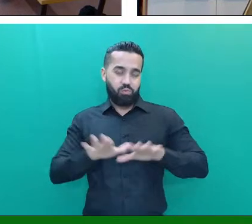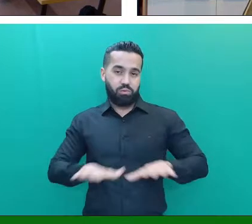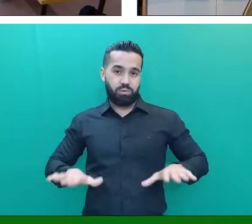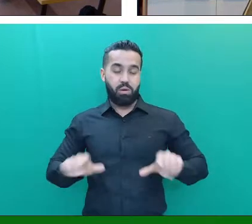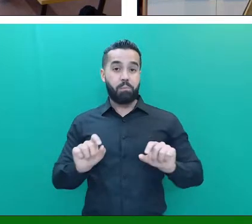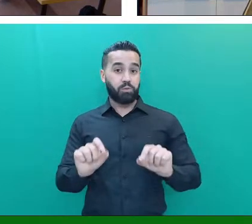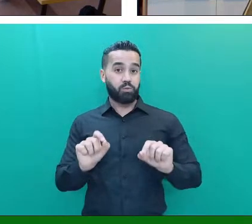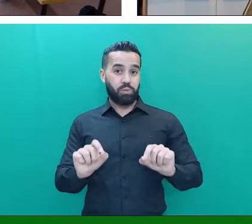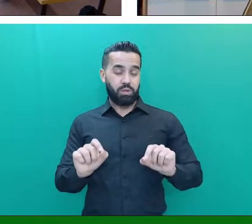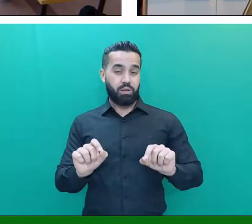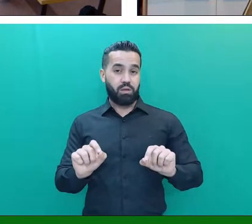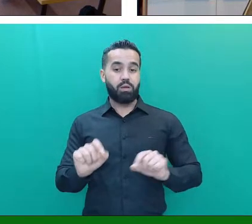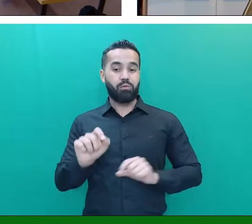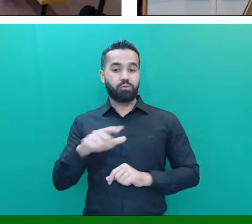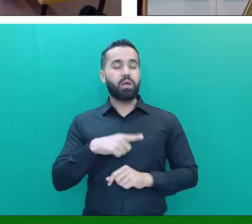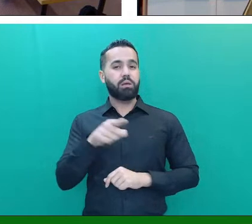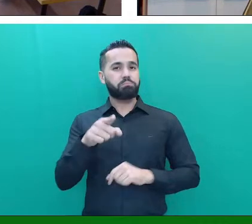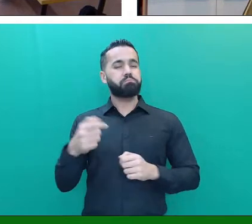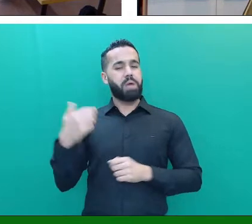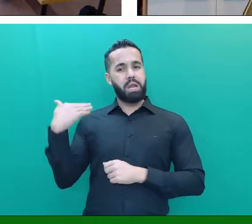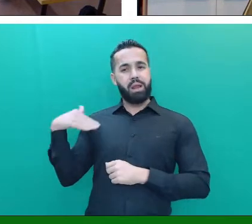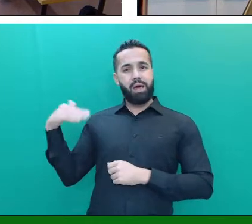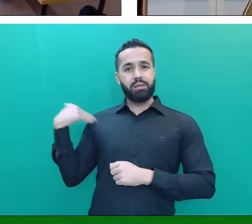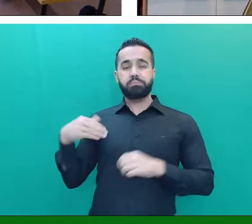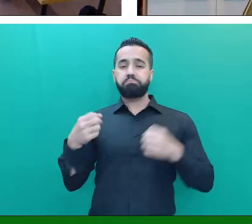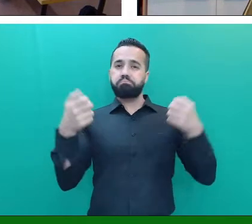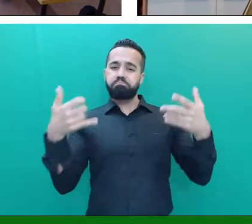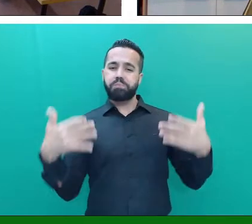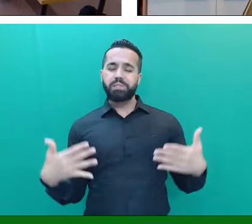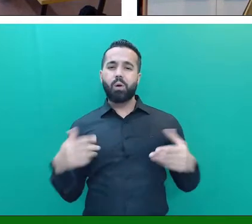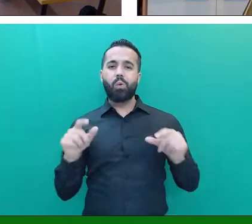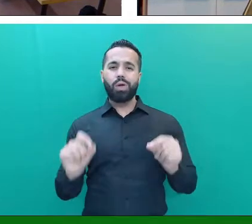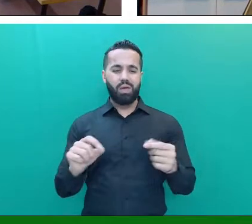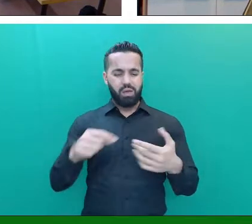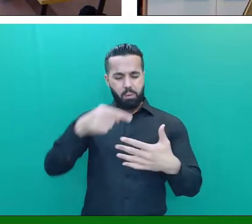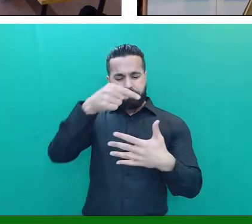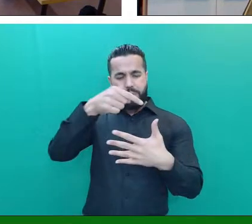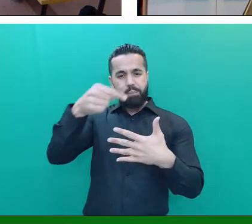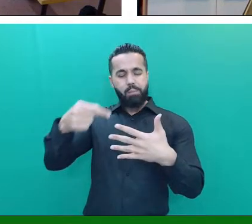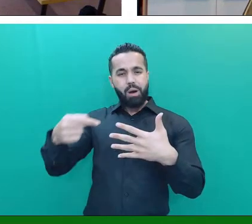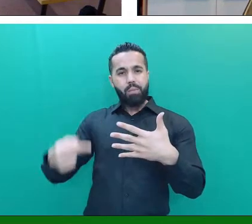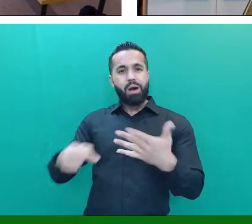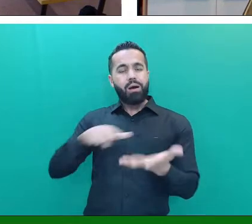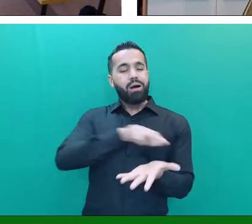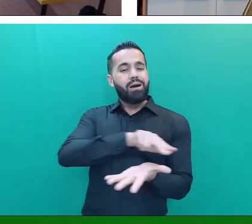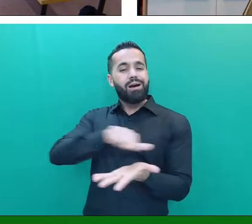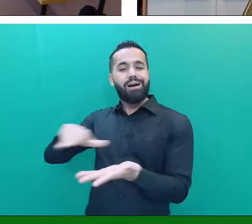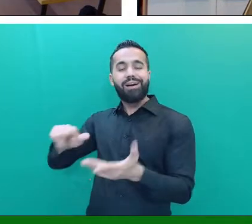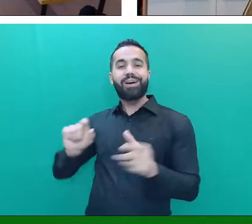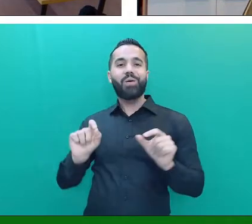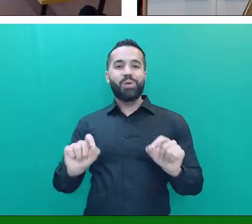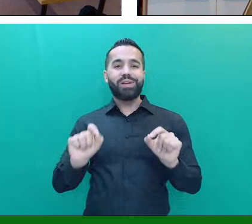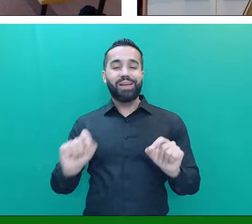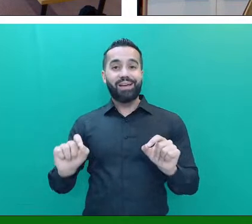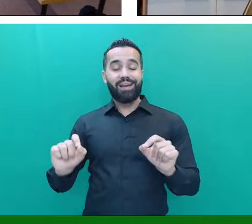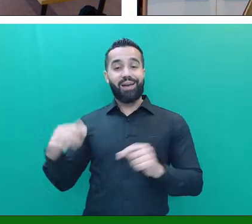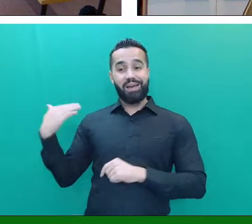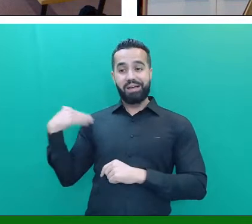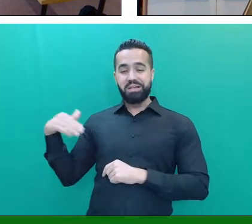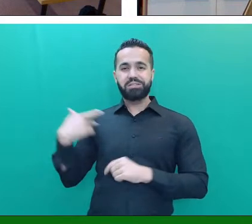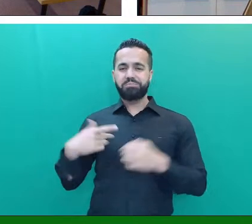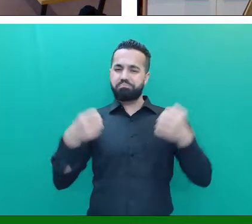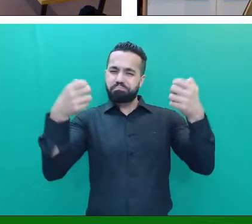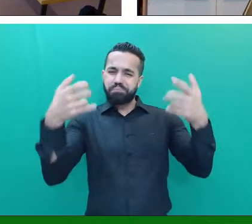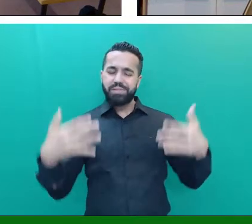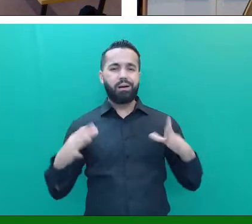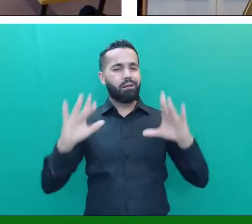você assinala muito bem, há um conjunto de contradições aqui que você mapeia com muita perspicácia.